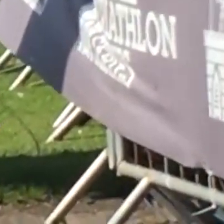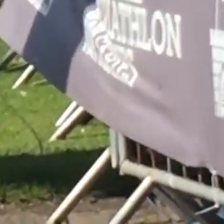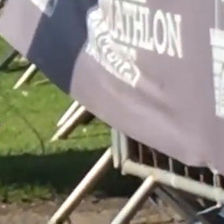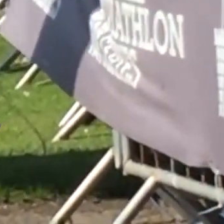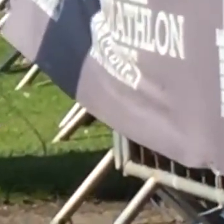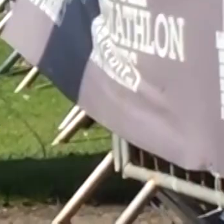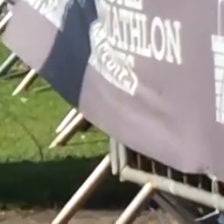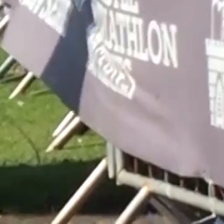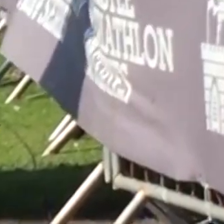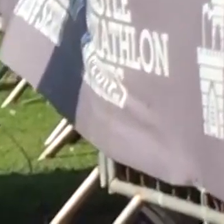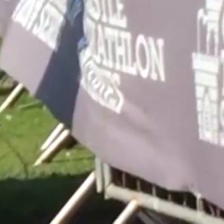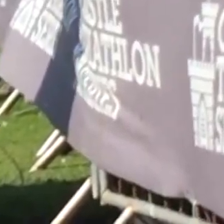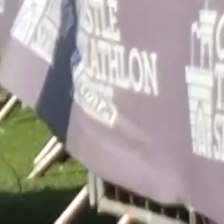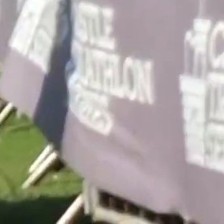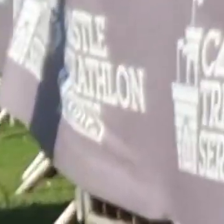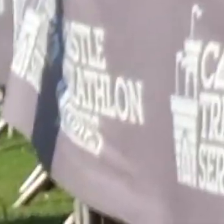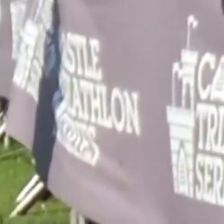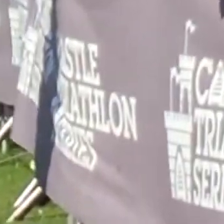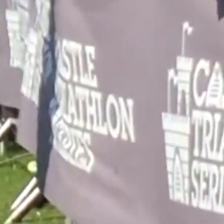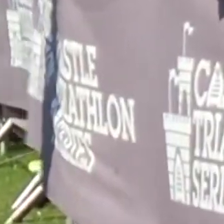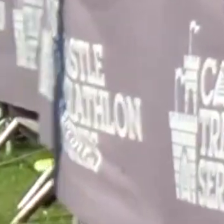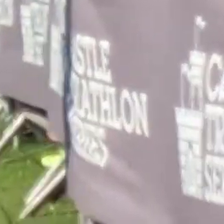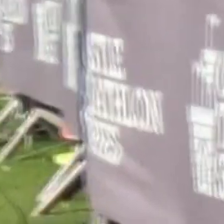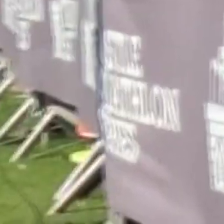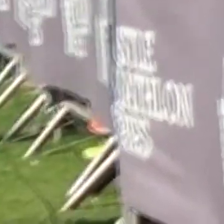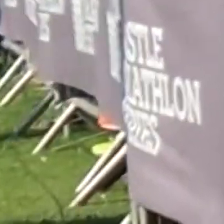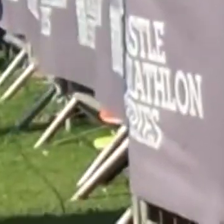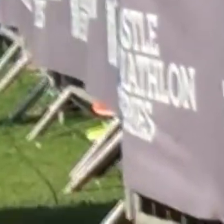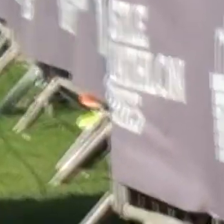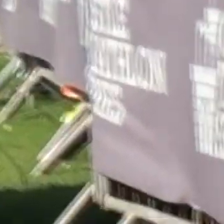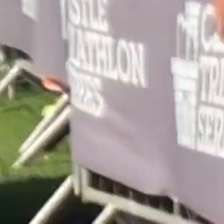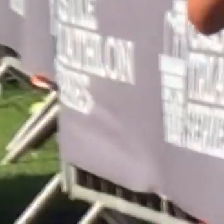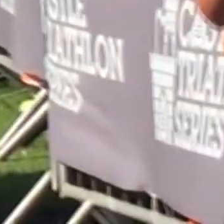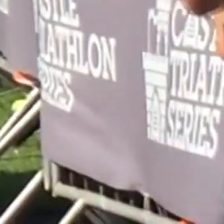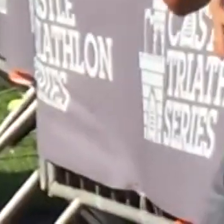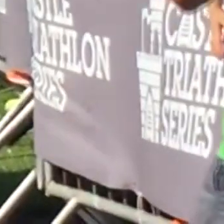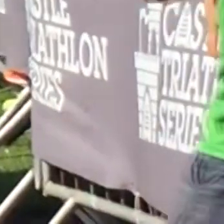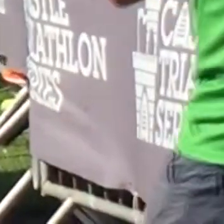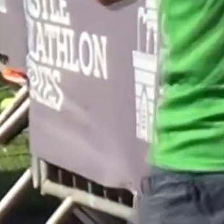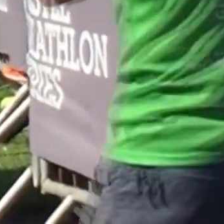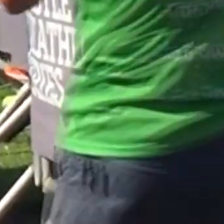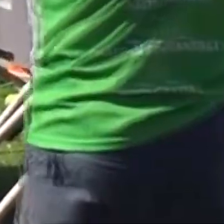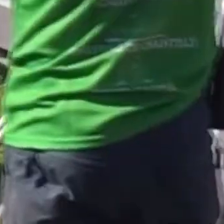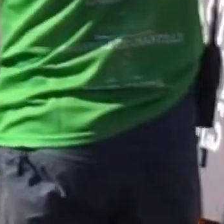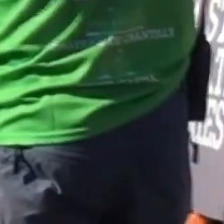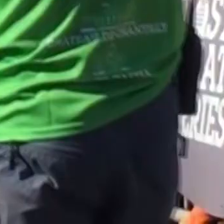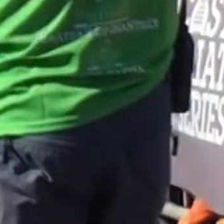and gentlemen. Billy Matthew makes it to the finish line.